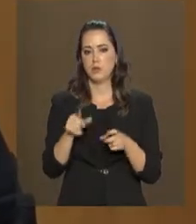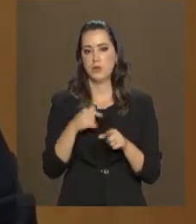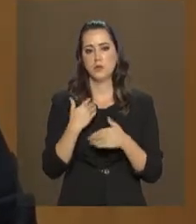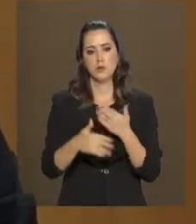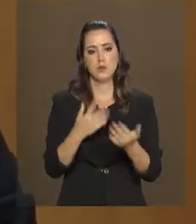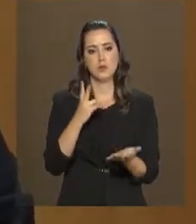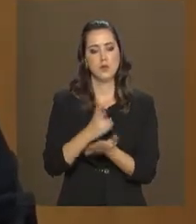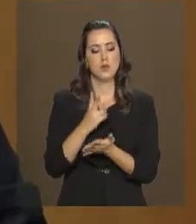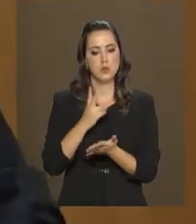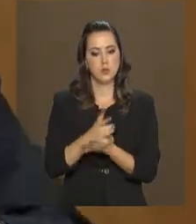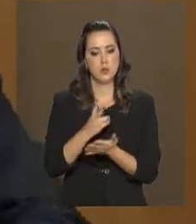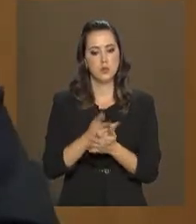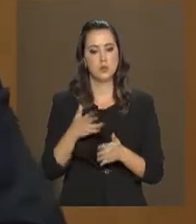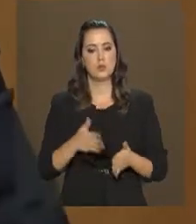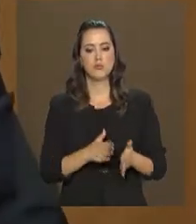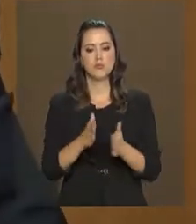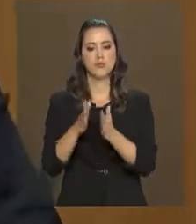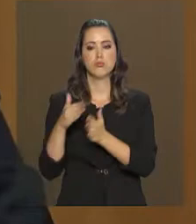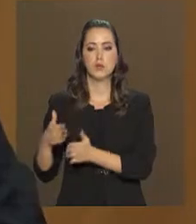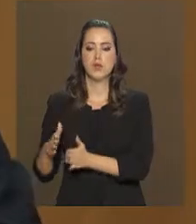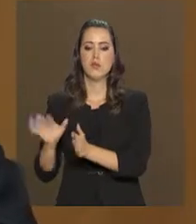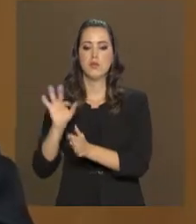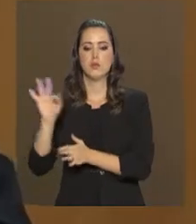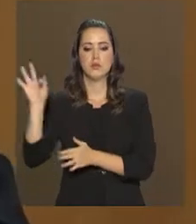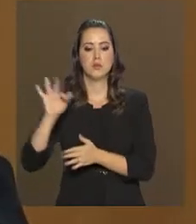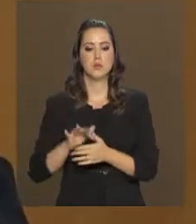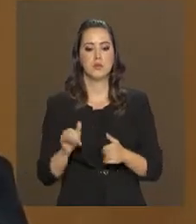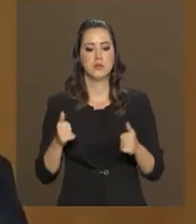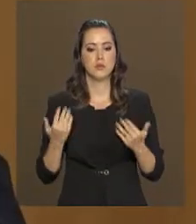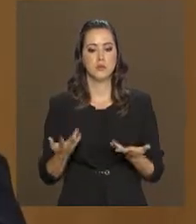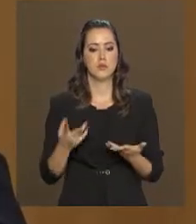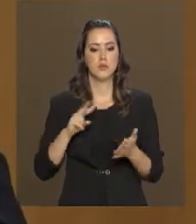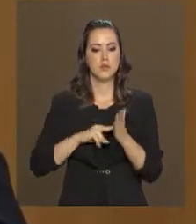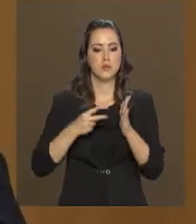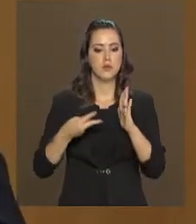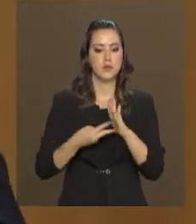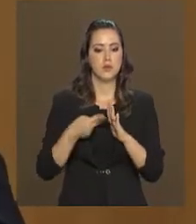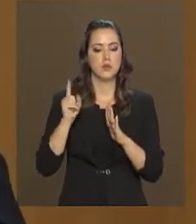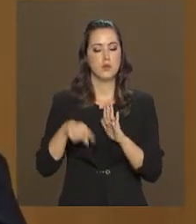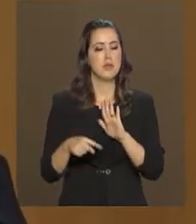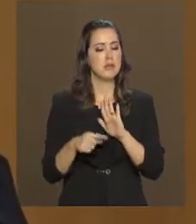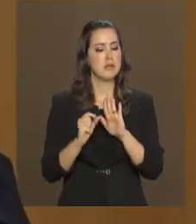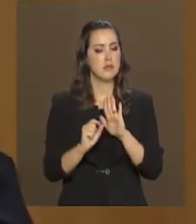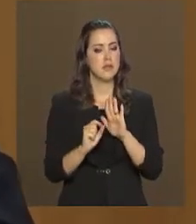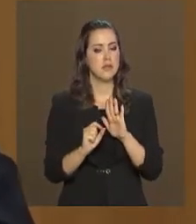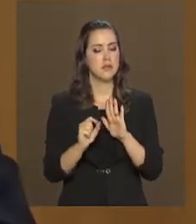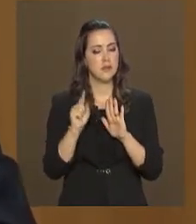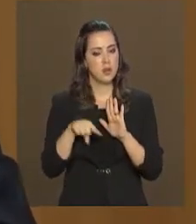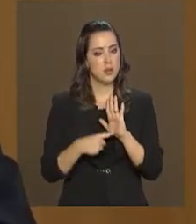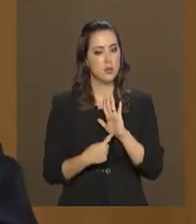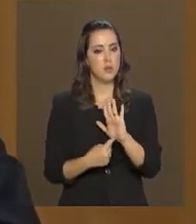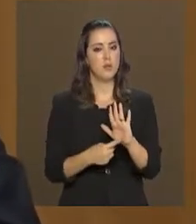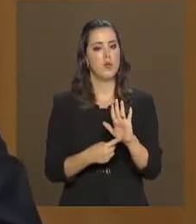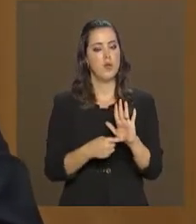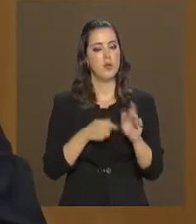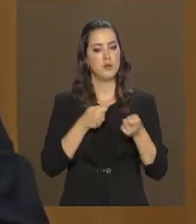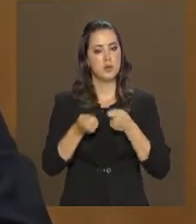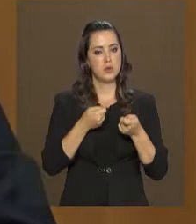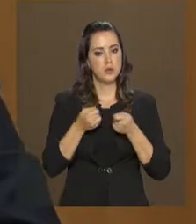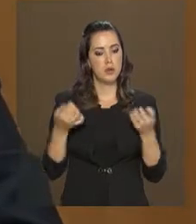nessas mesmas rodovias federais, o que é, óbvio, uma demonstração da competência,